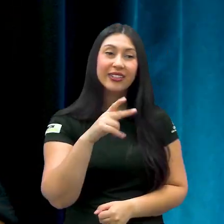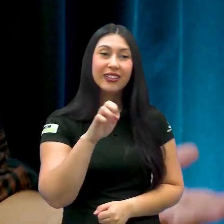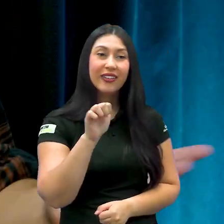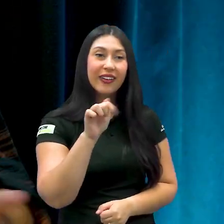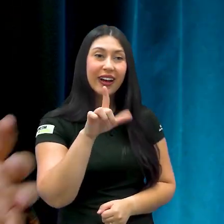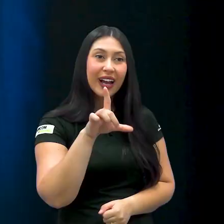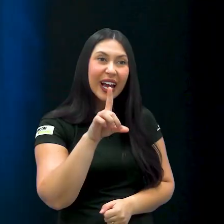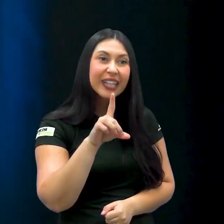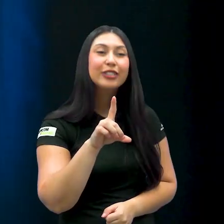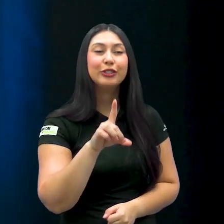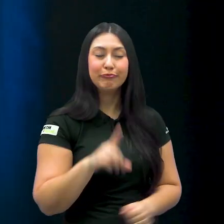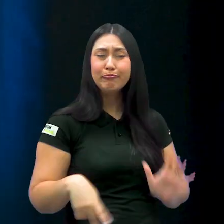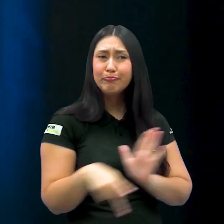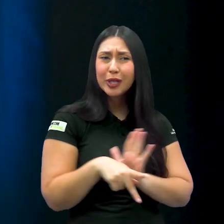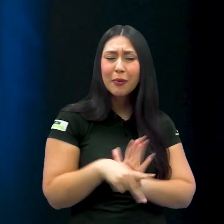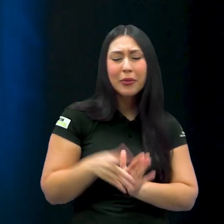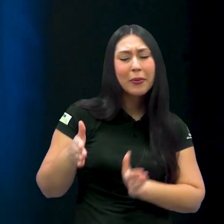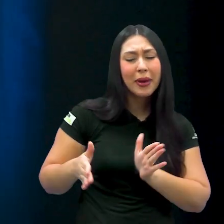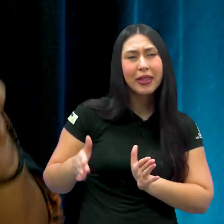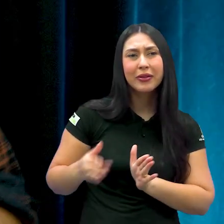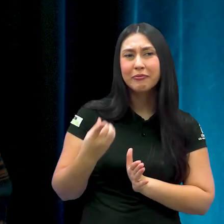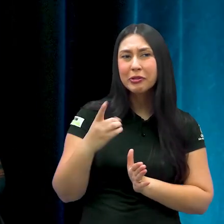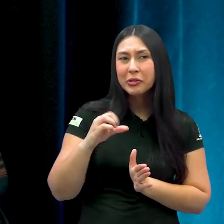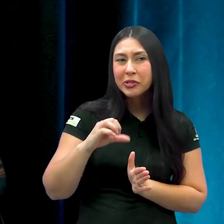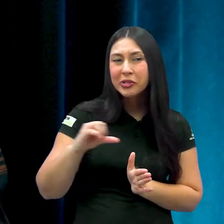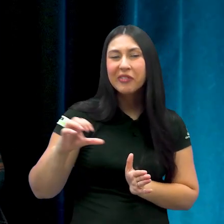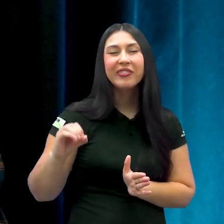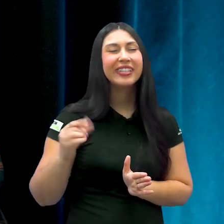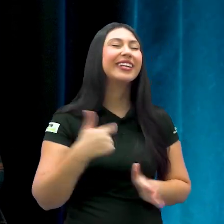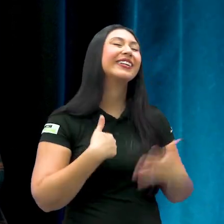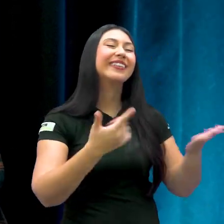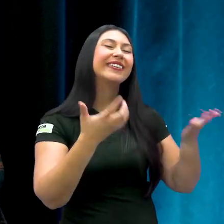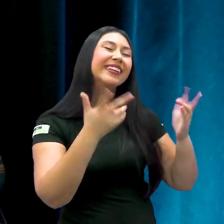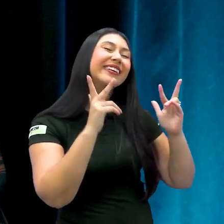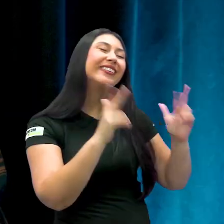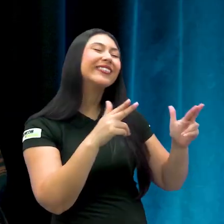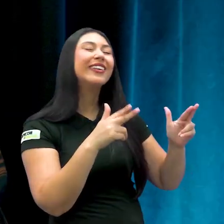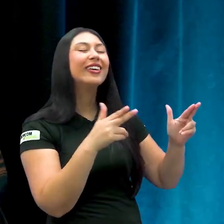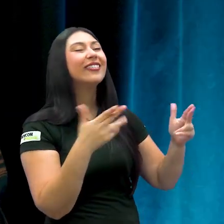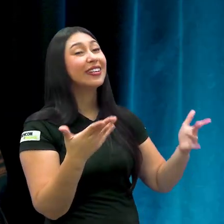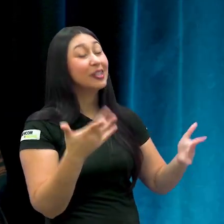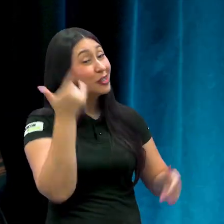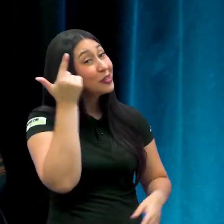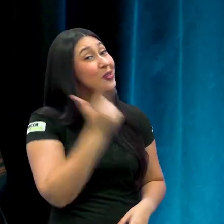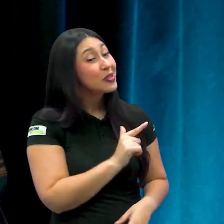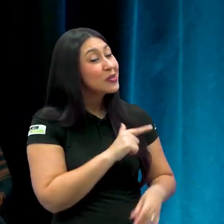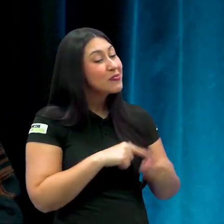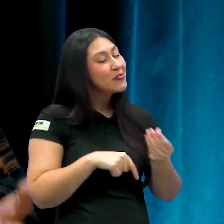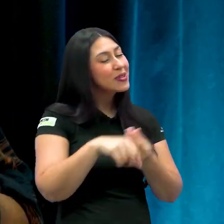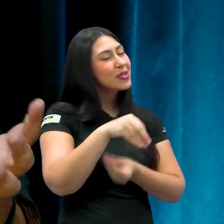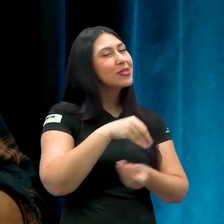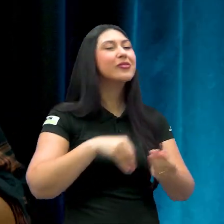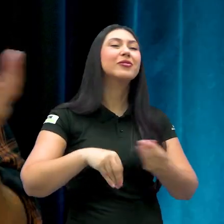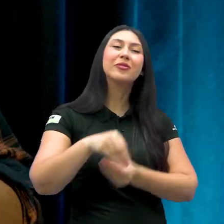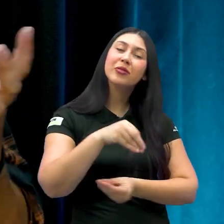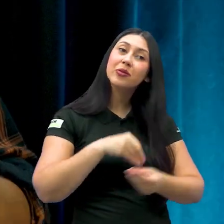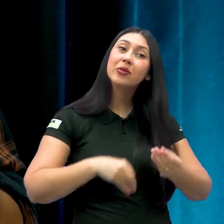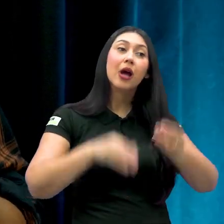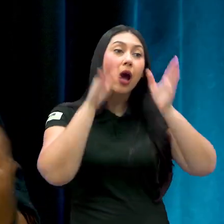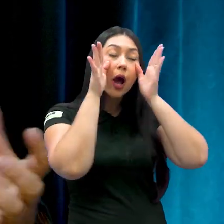Radiohead de The Bands também é um som tipo noventaço, assim. Então, acho que é isso que eu quis trazer. Então, eu